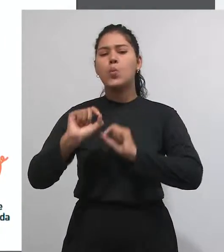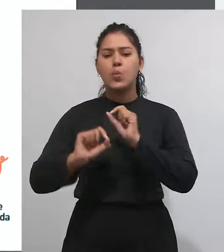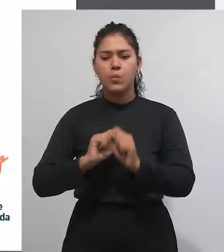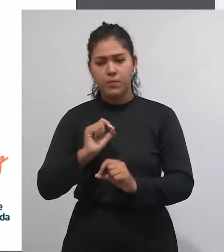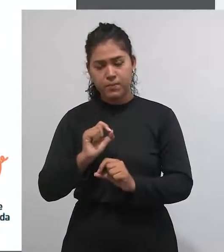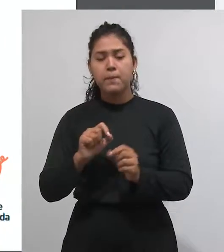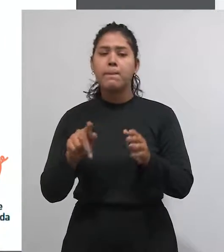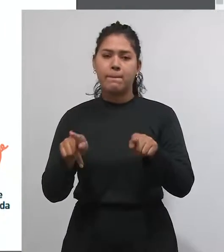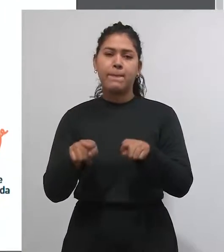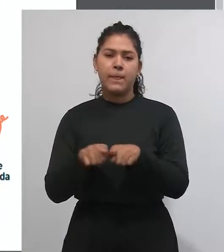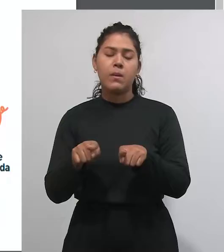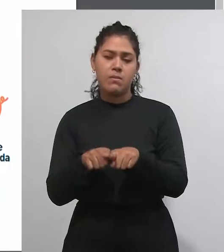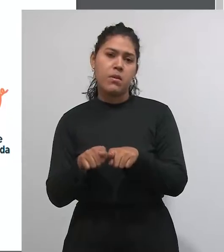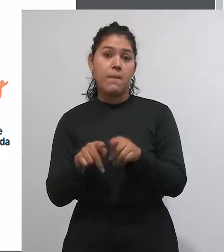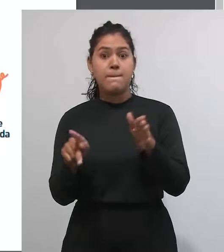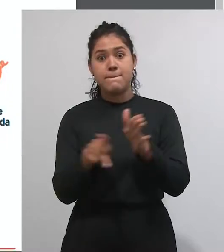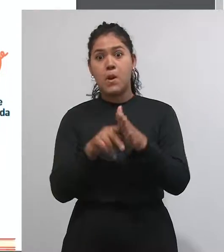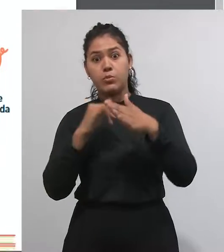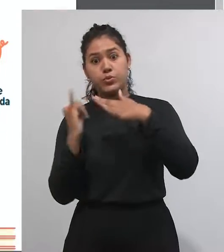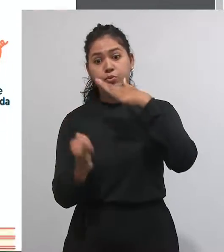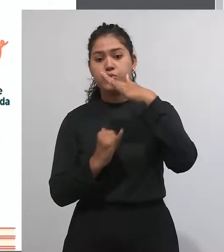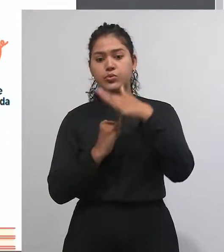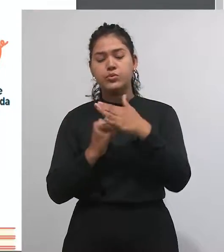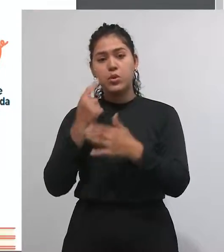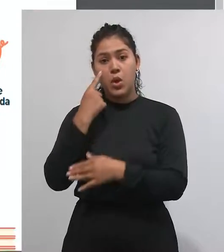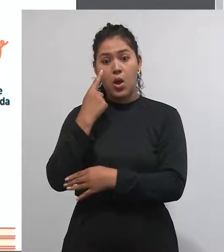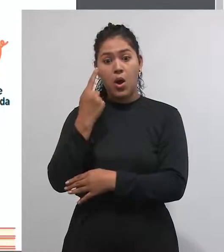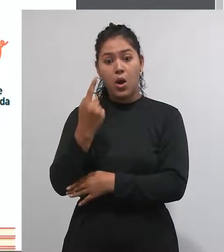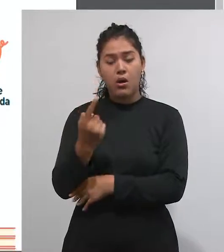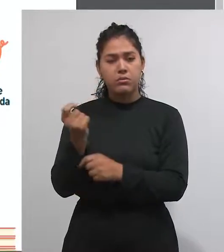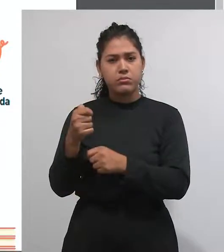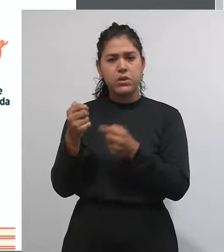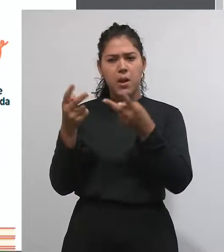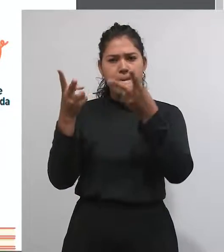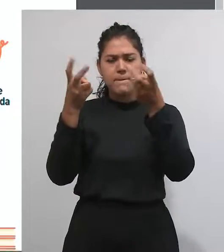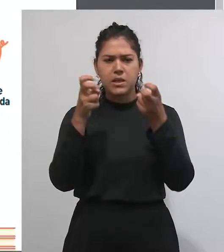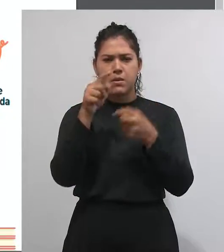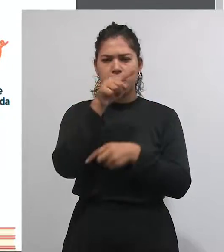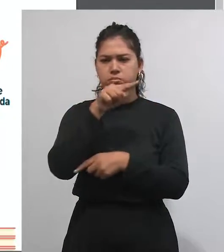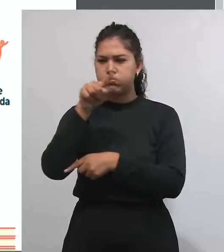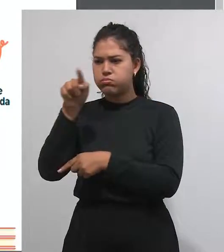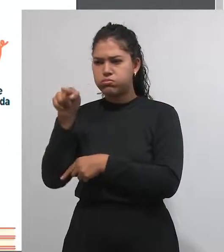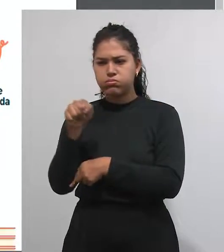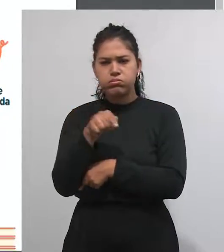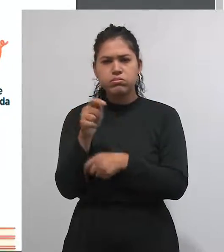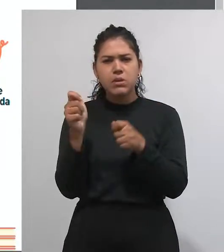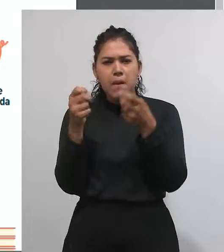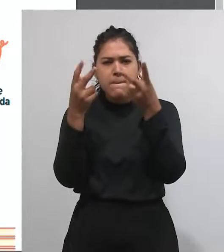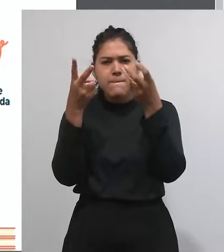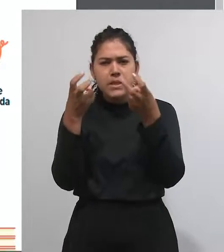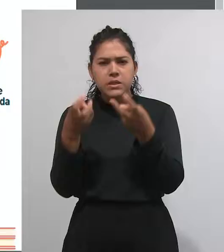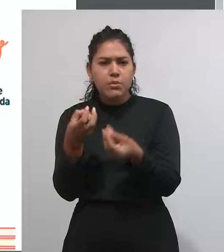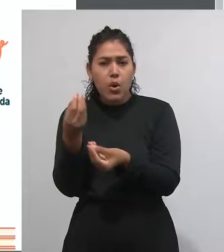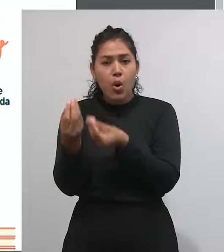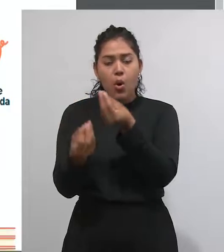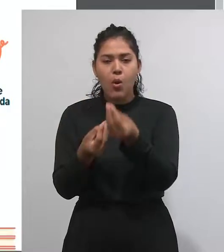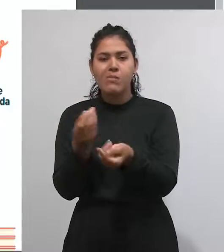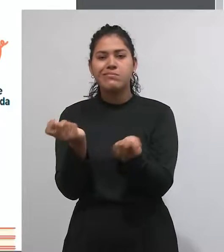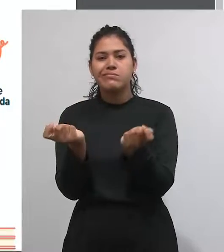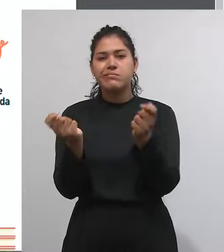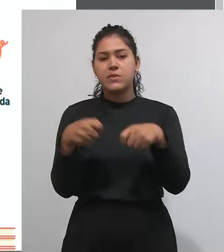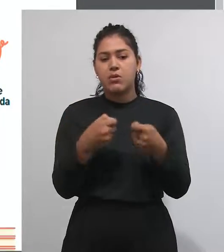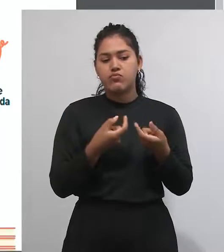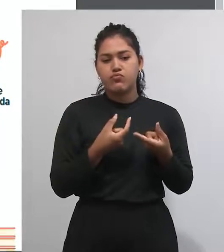Instituto NET, Clara e Embratel, fazendo. Esse esquema é muito interessante porque apresenta de modo